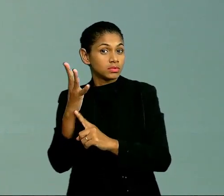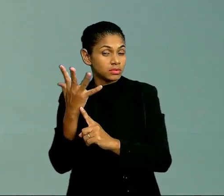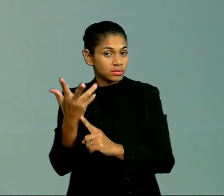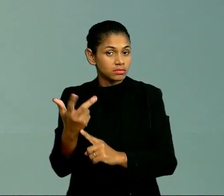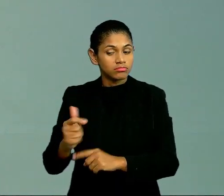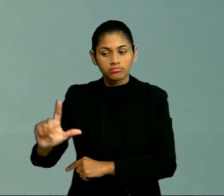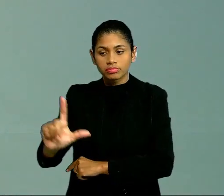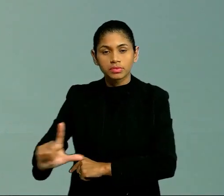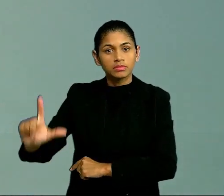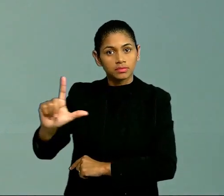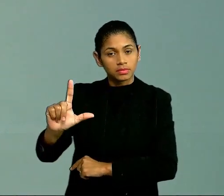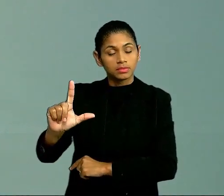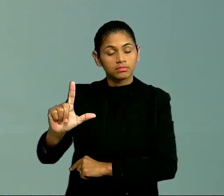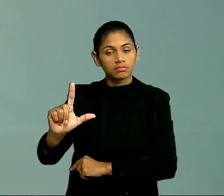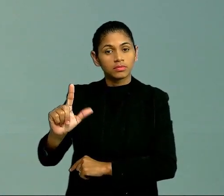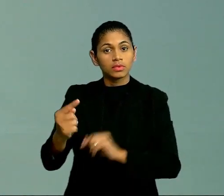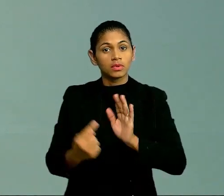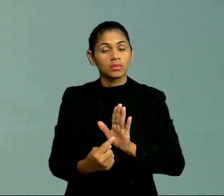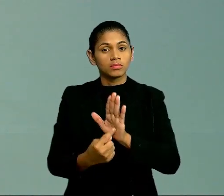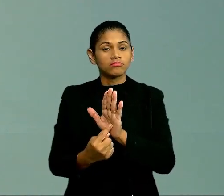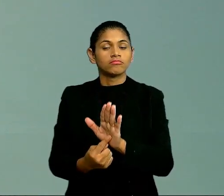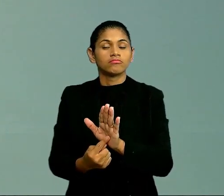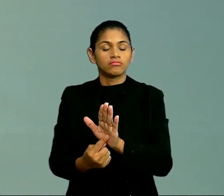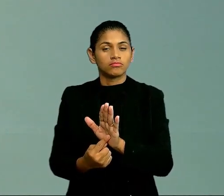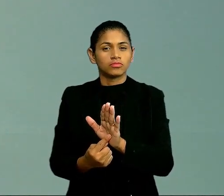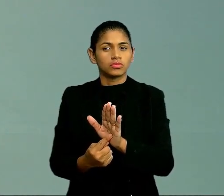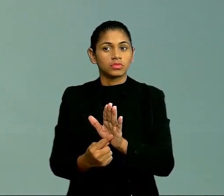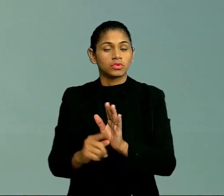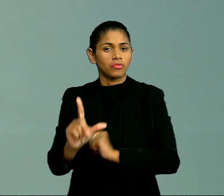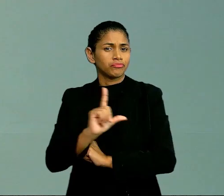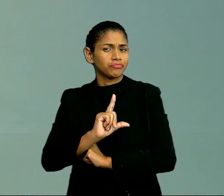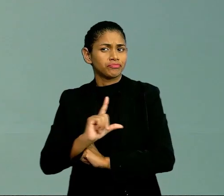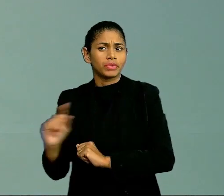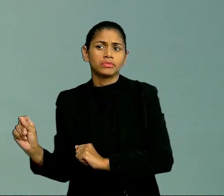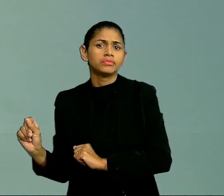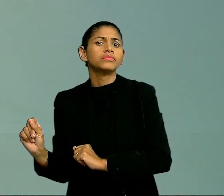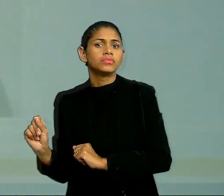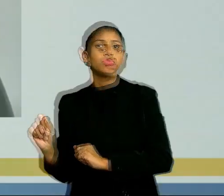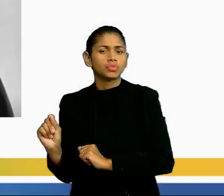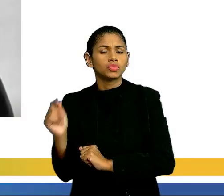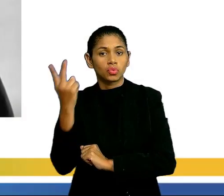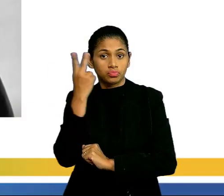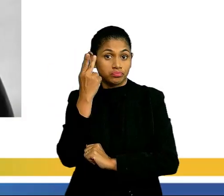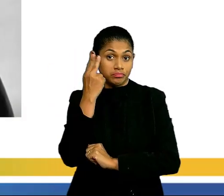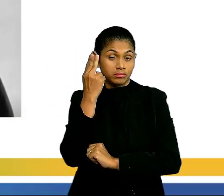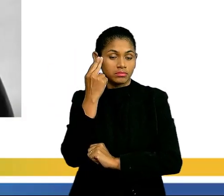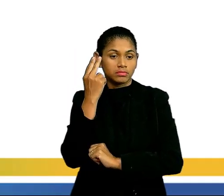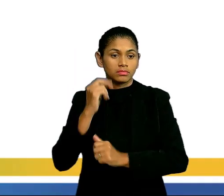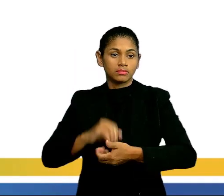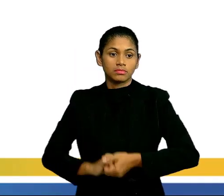você acabou de ver, nós temos algo já que foge do comum ali, do padrão, tá?